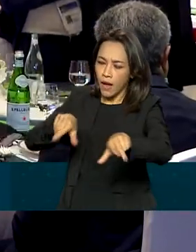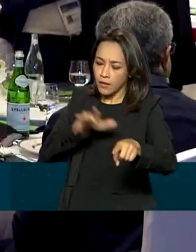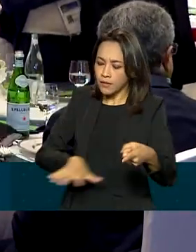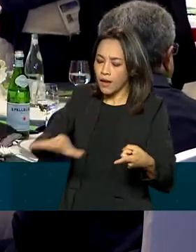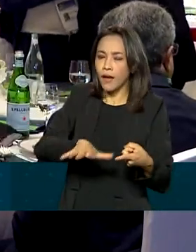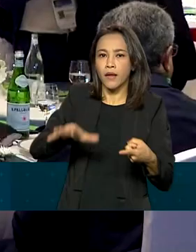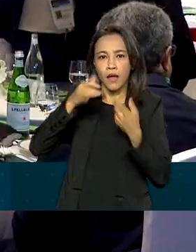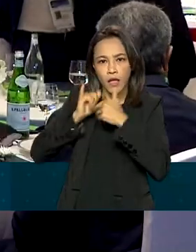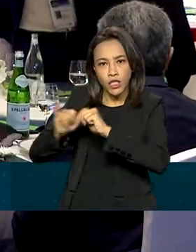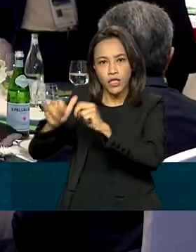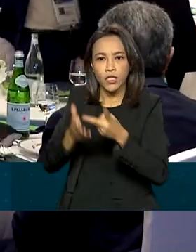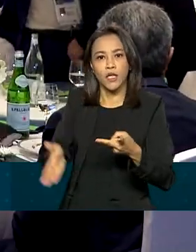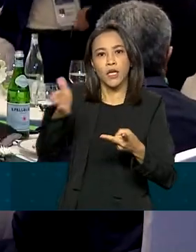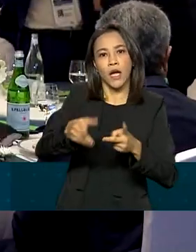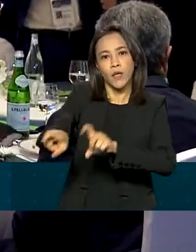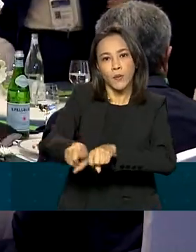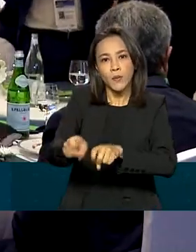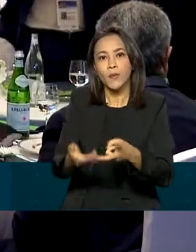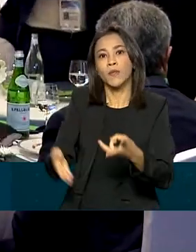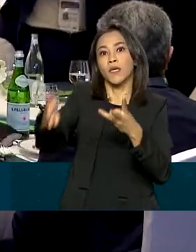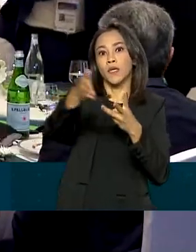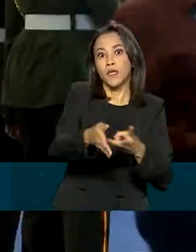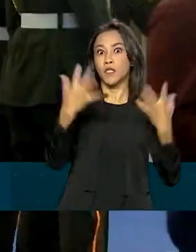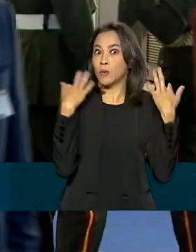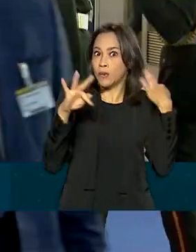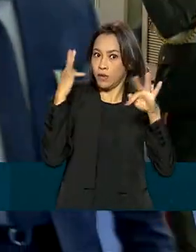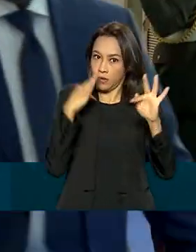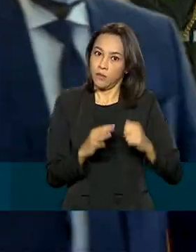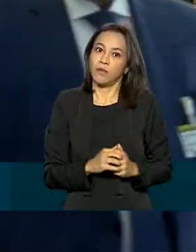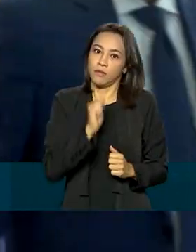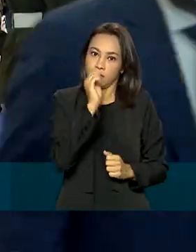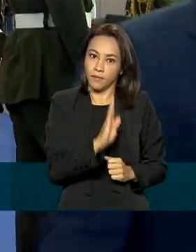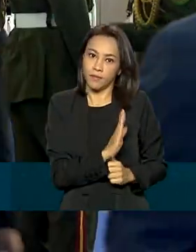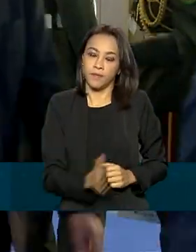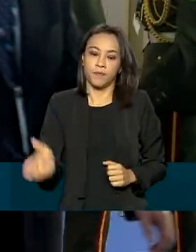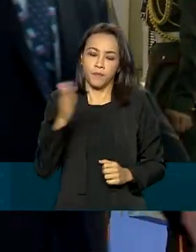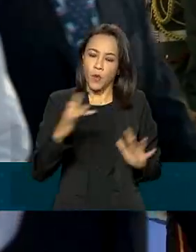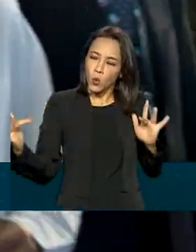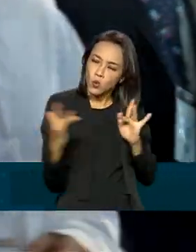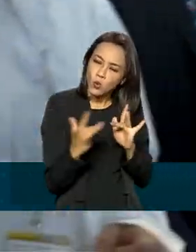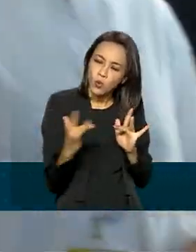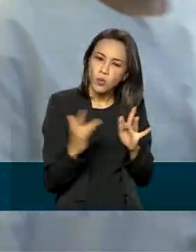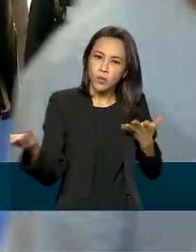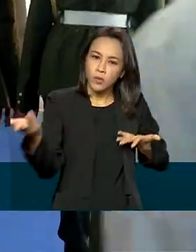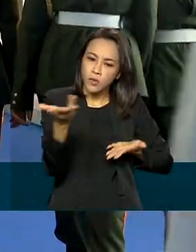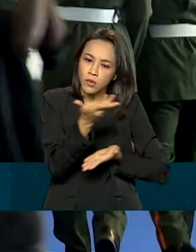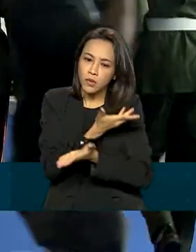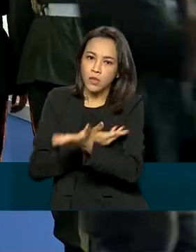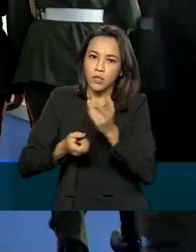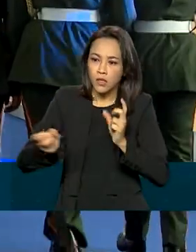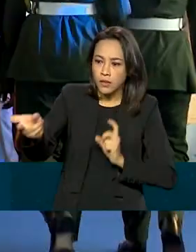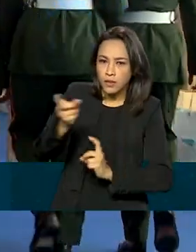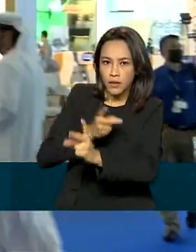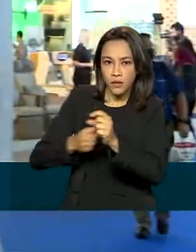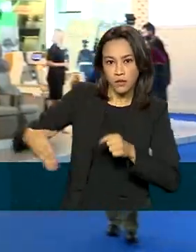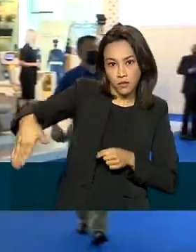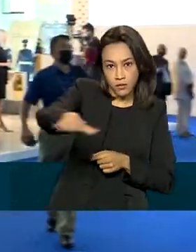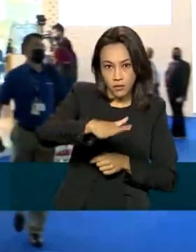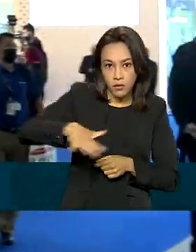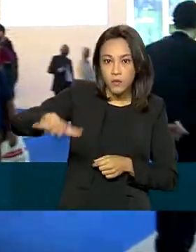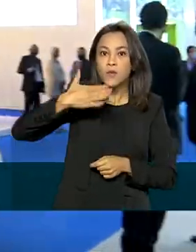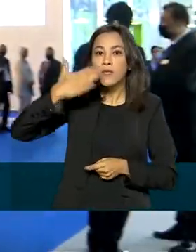como energia, agricultura e turismo. O alinhamento das participações comerciais dos árabes